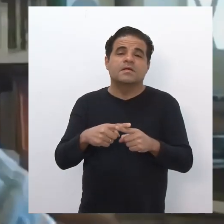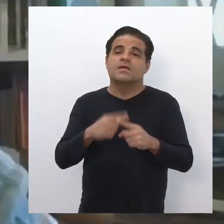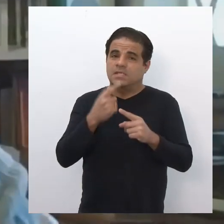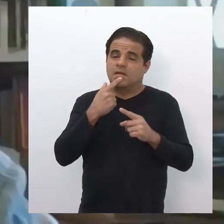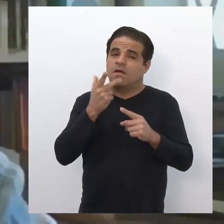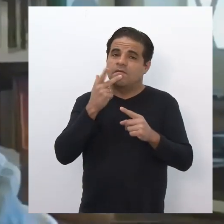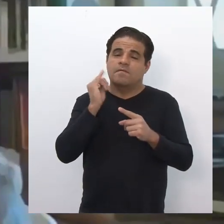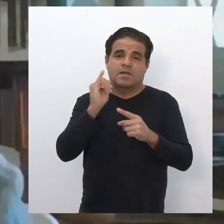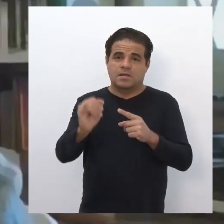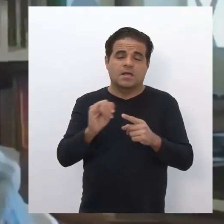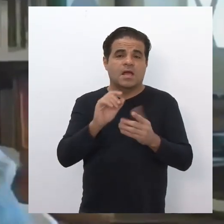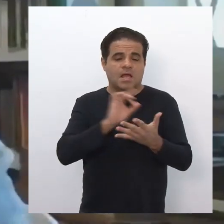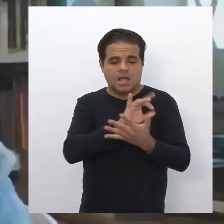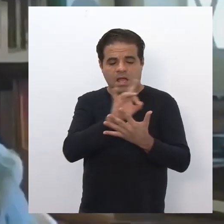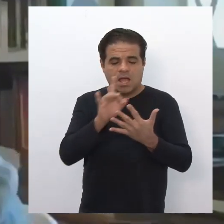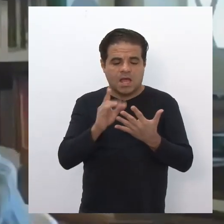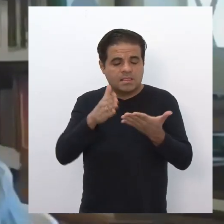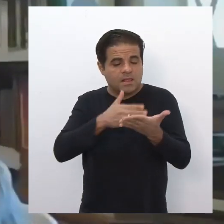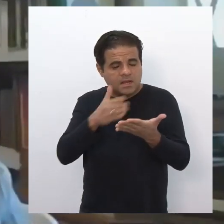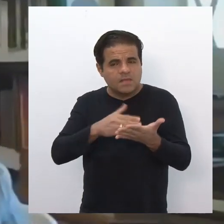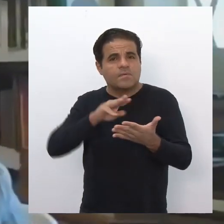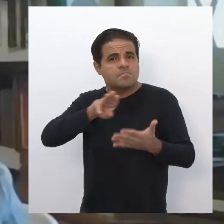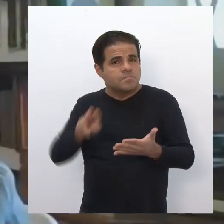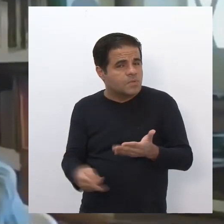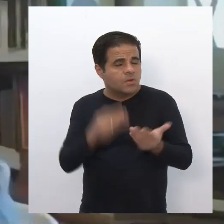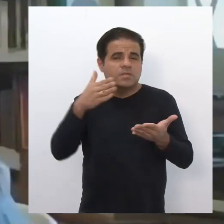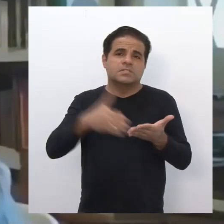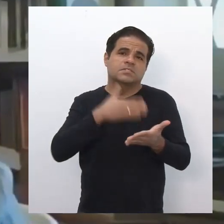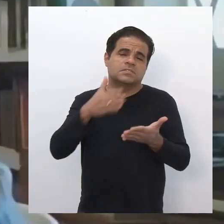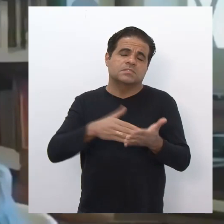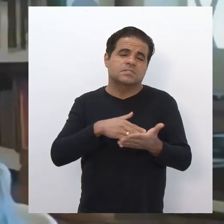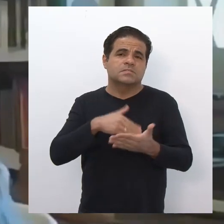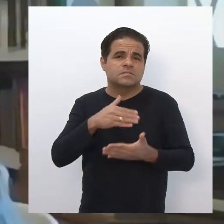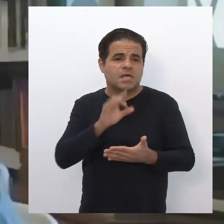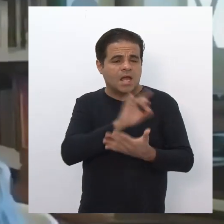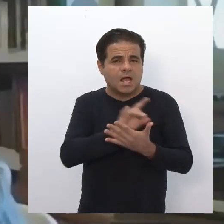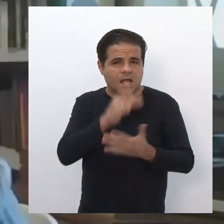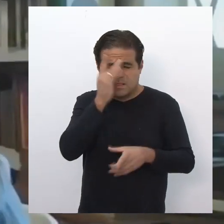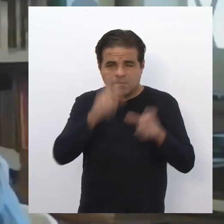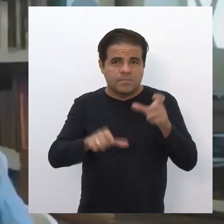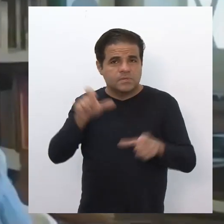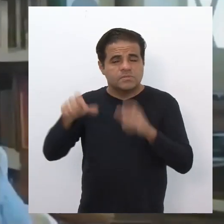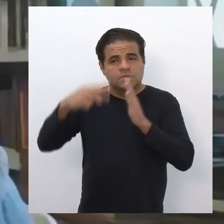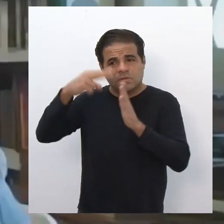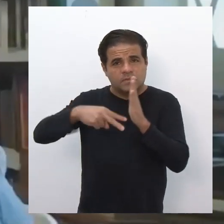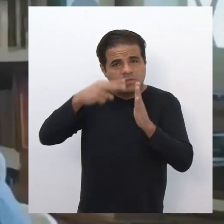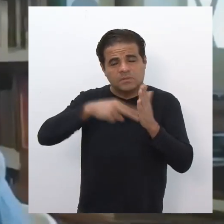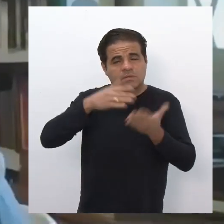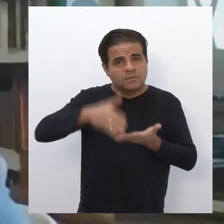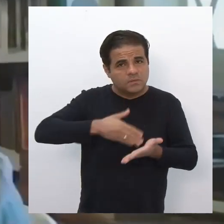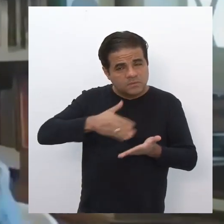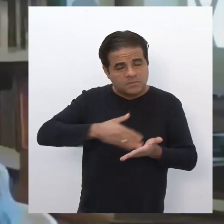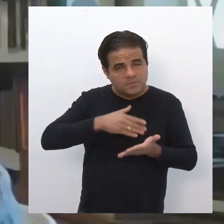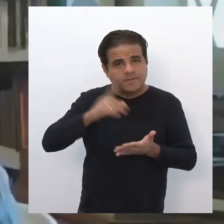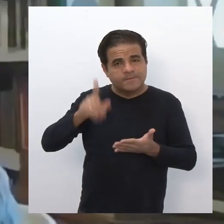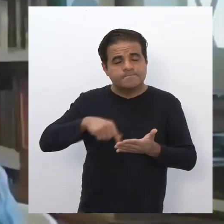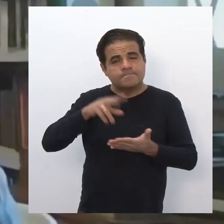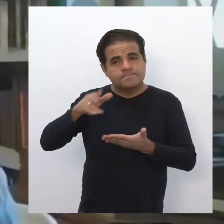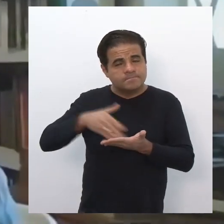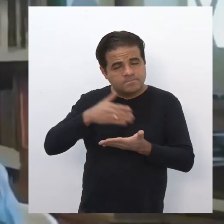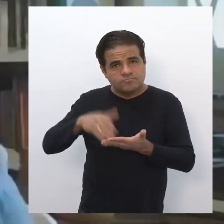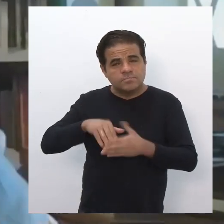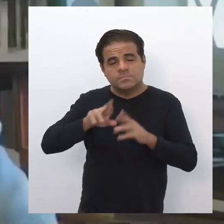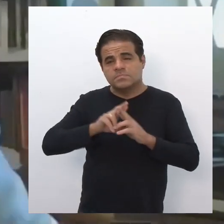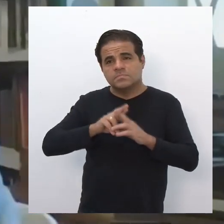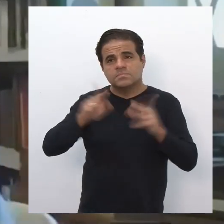né? Cada livro são milhões de livros, porque cada leitor, o livro para cada leitor é um livro